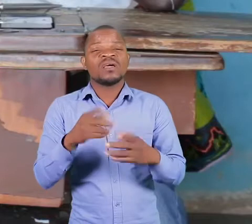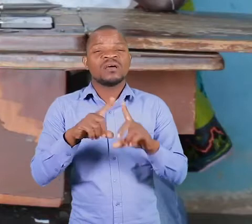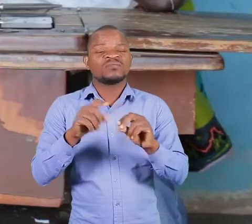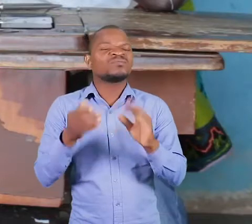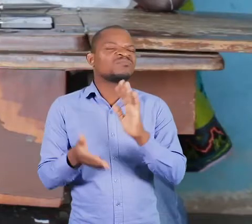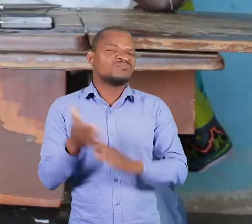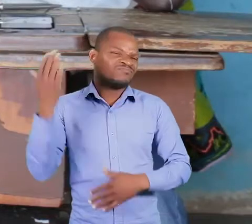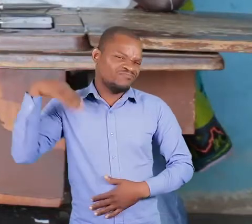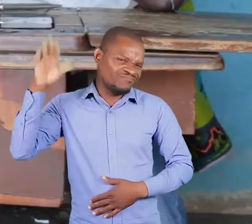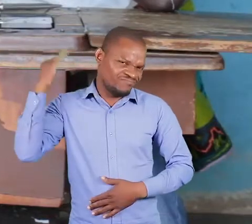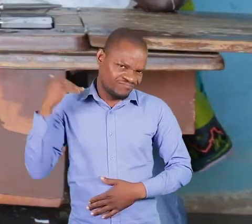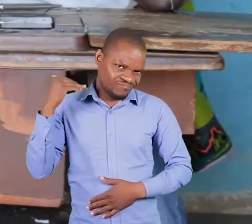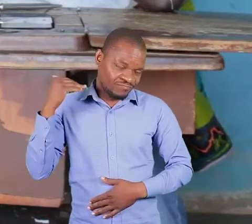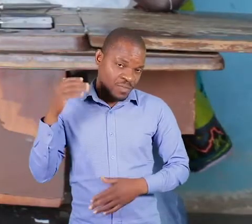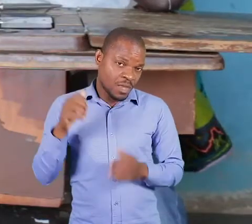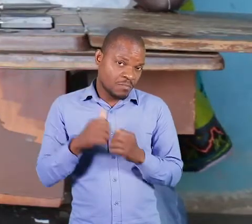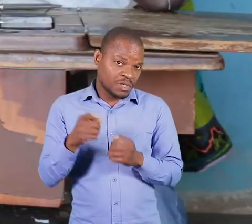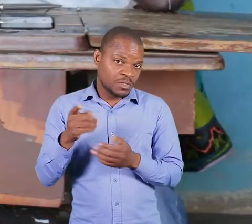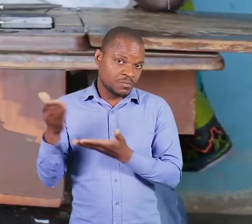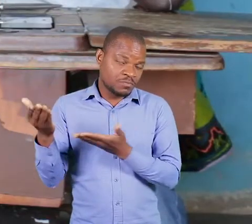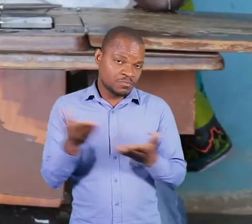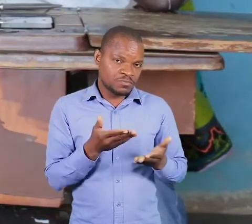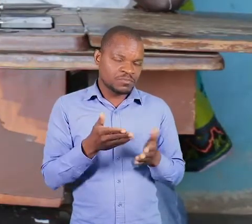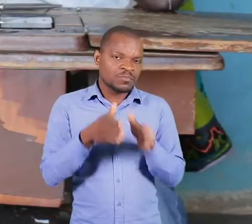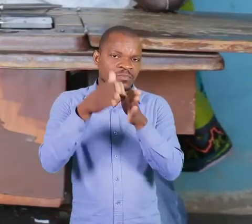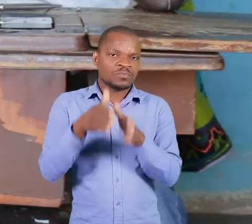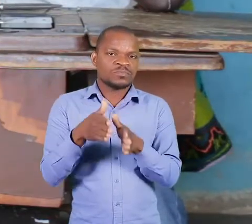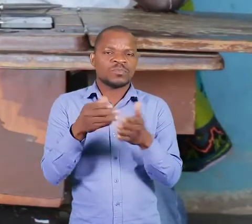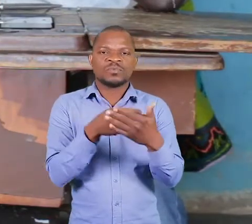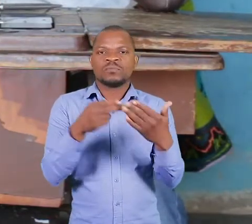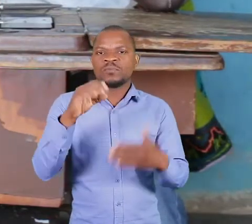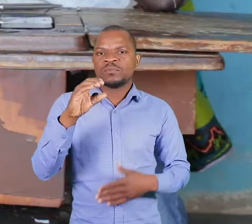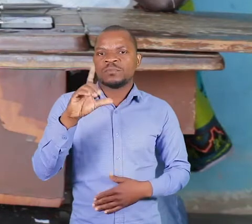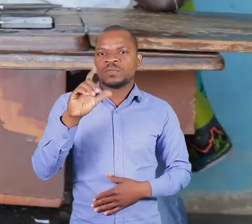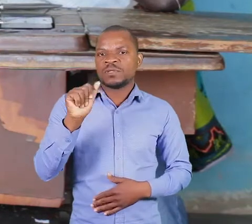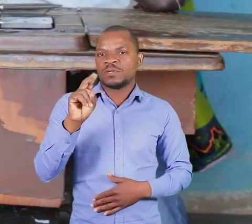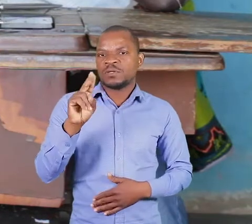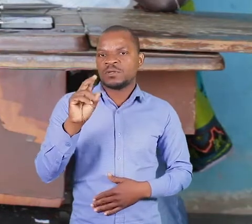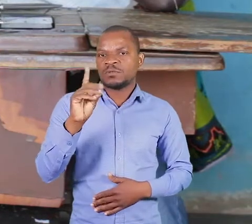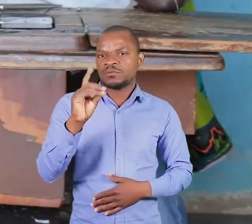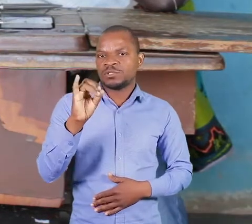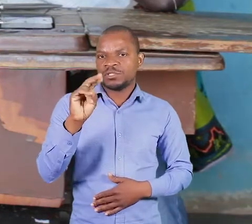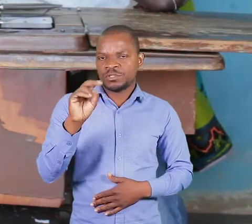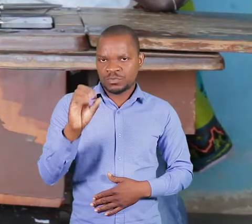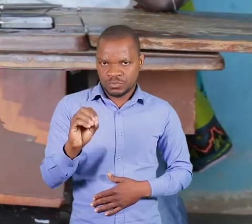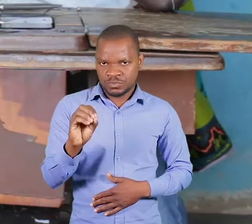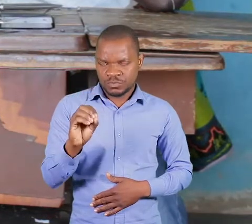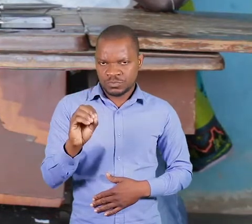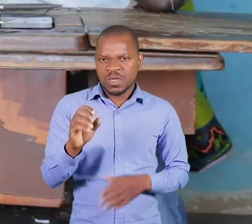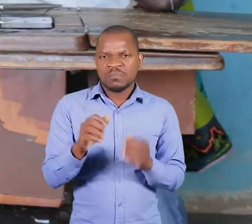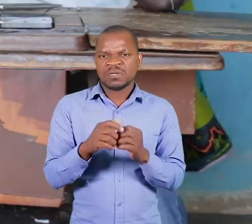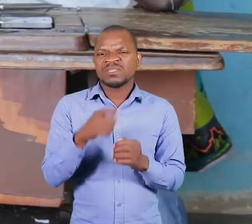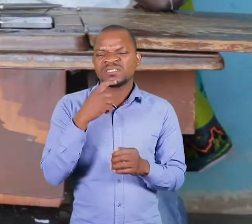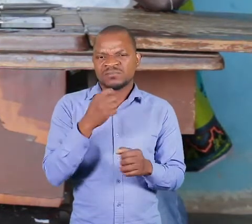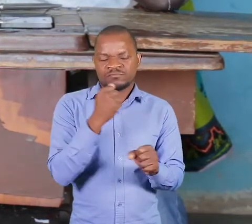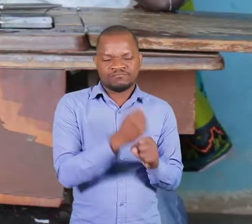E para continuarmos, Sr. Claudino, que é o nosso convidado desta semana, trabalhar no mercado é apenas